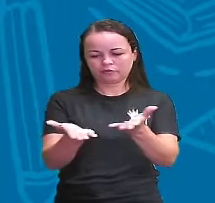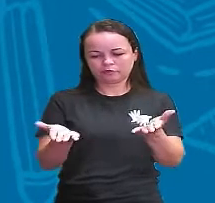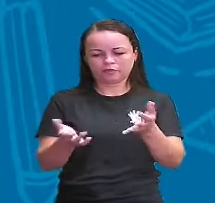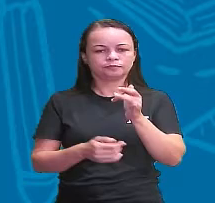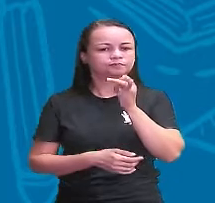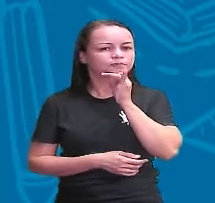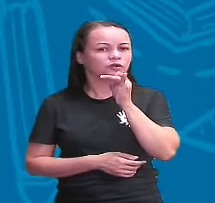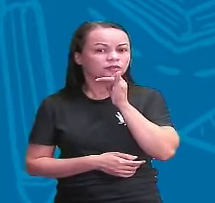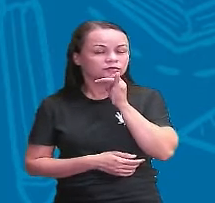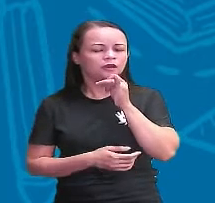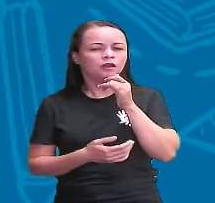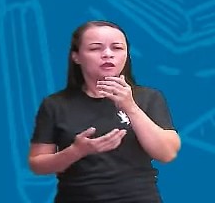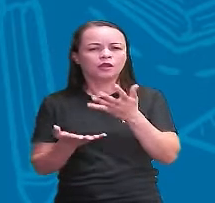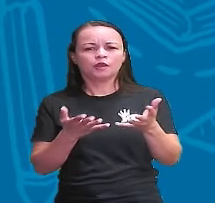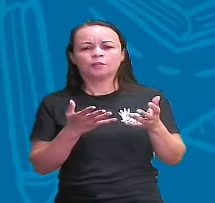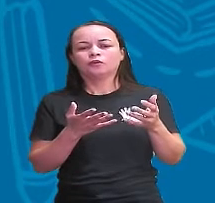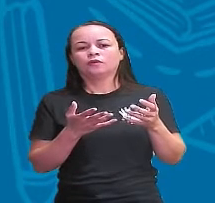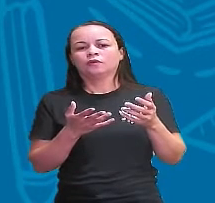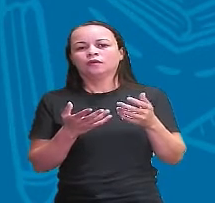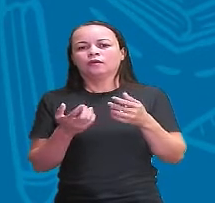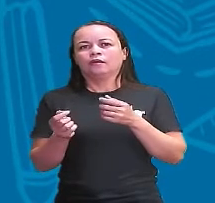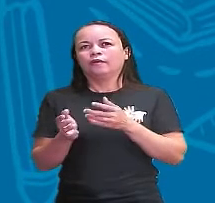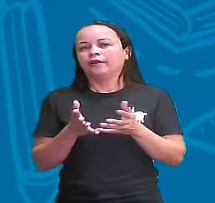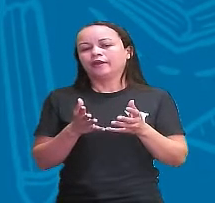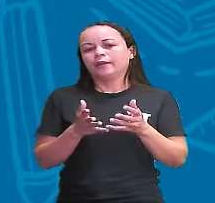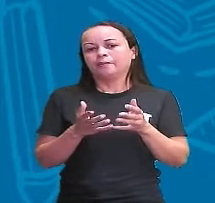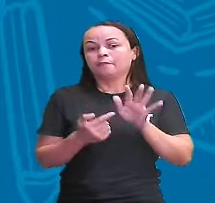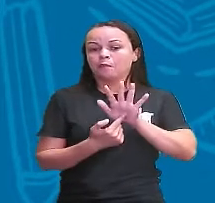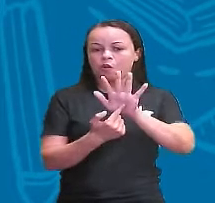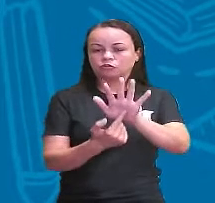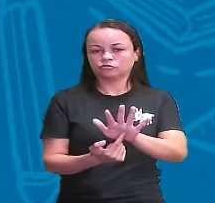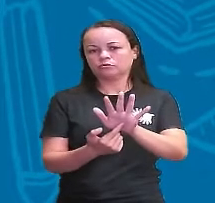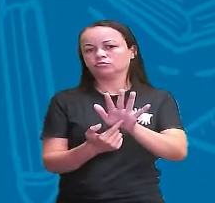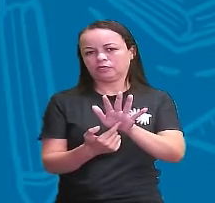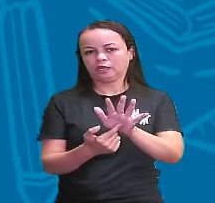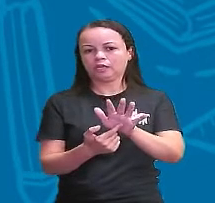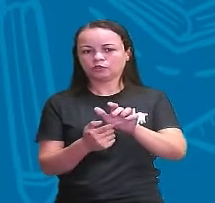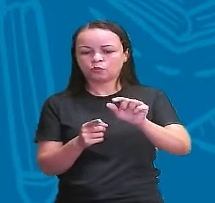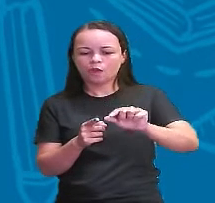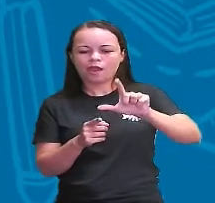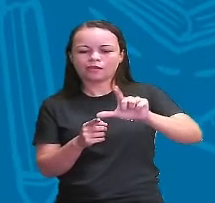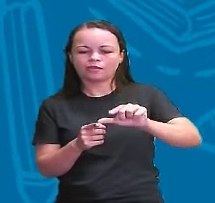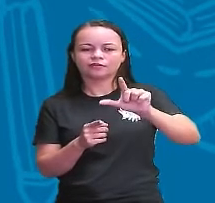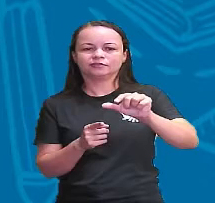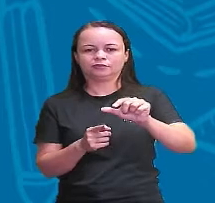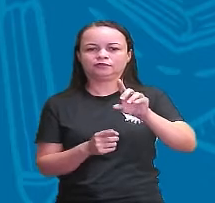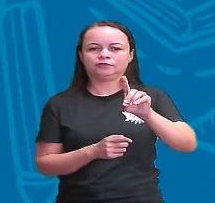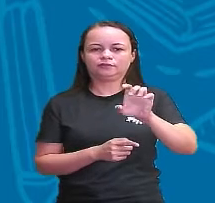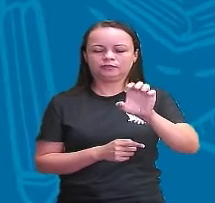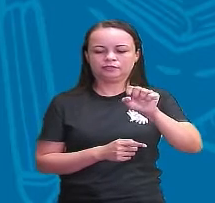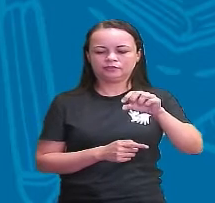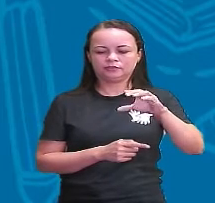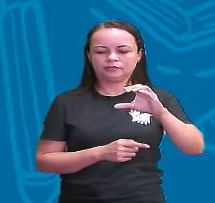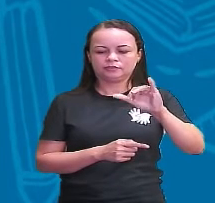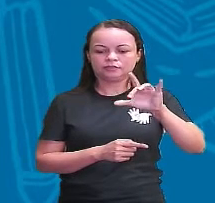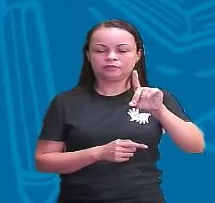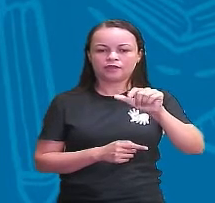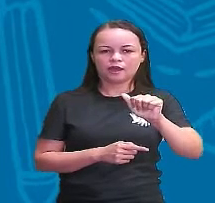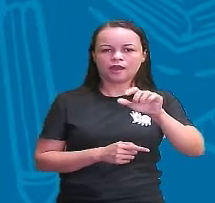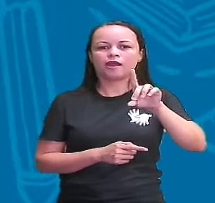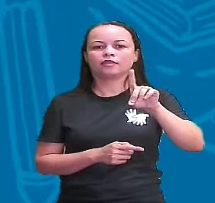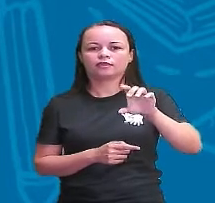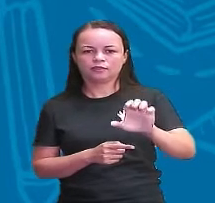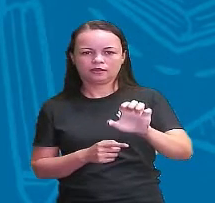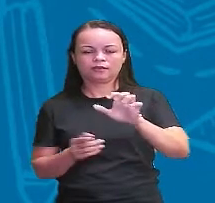por exemplo, o experimento mostrando a densidade, né? Quando a gente pega um copo, né, com água e a gente